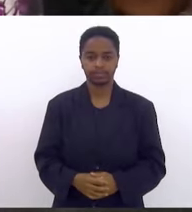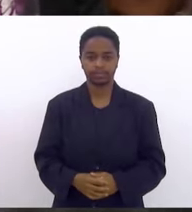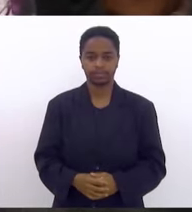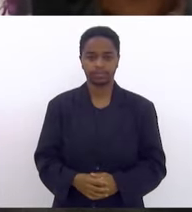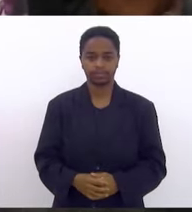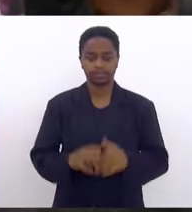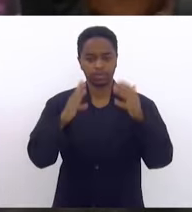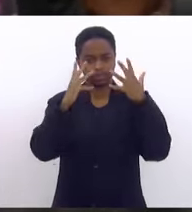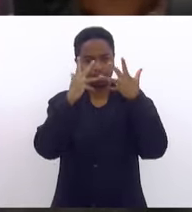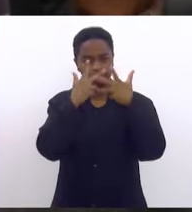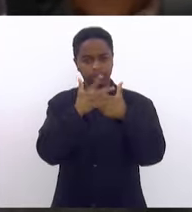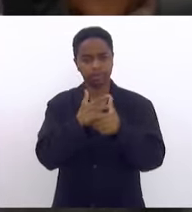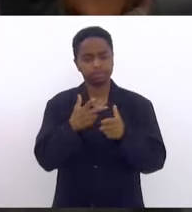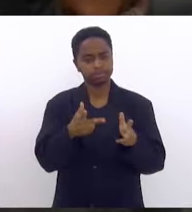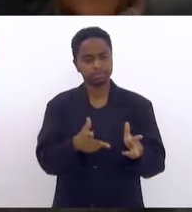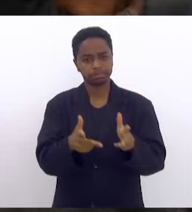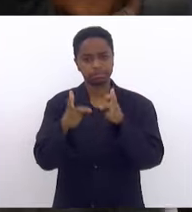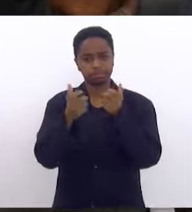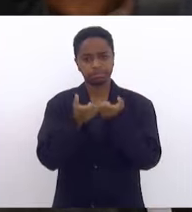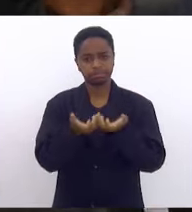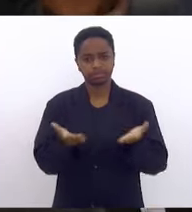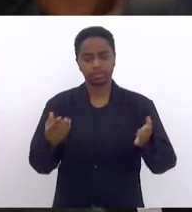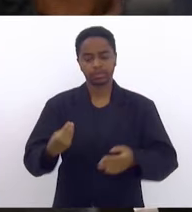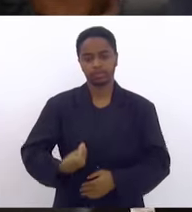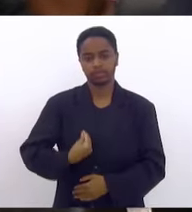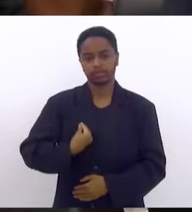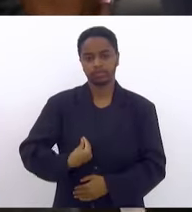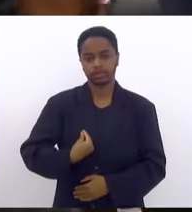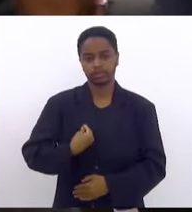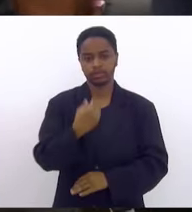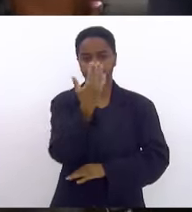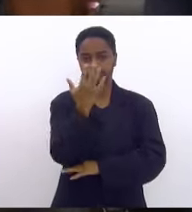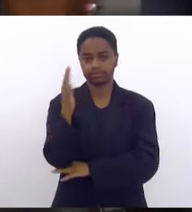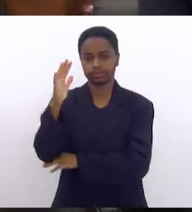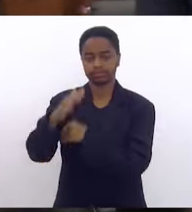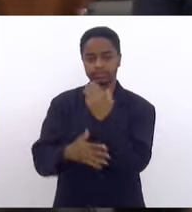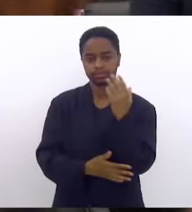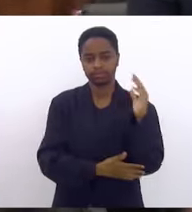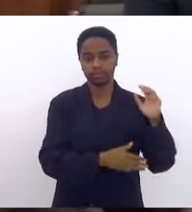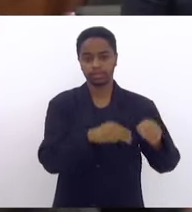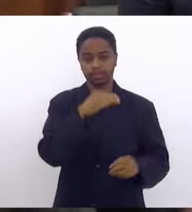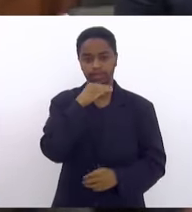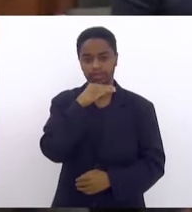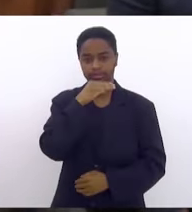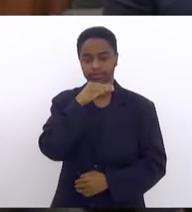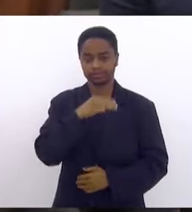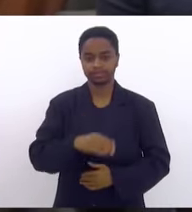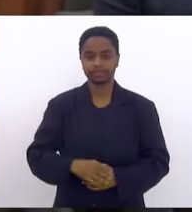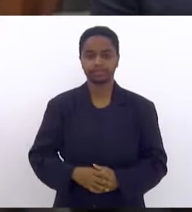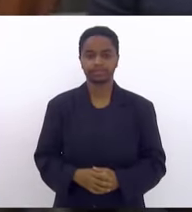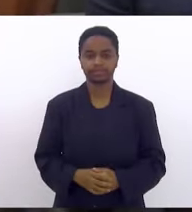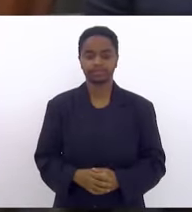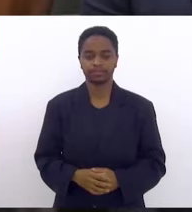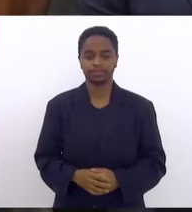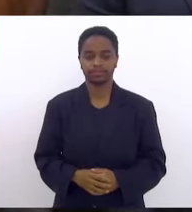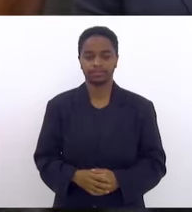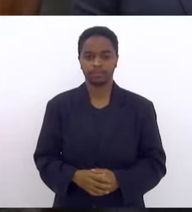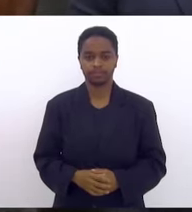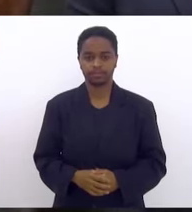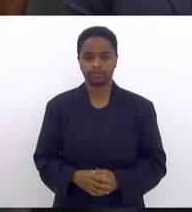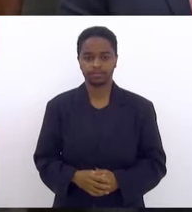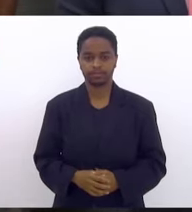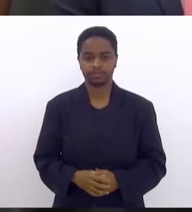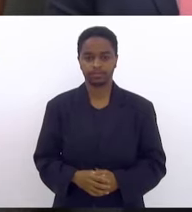Quanta beleza te deu a vida, a natureza, Mangaratiba.